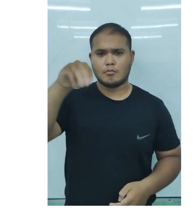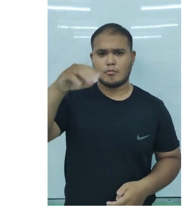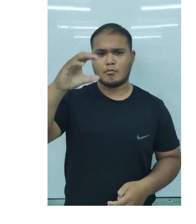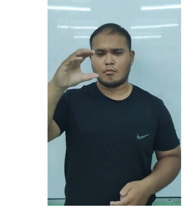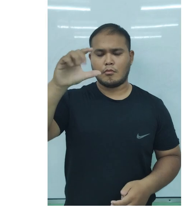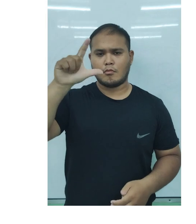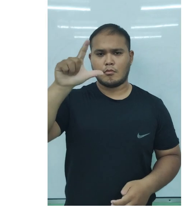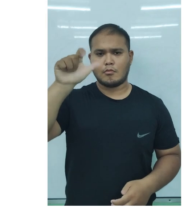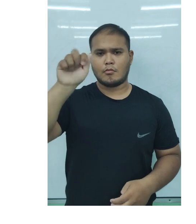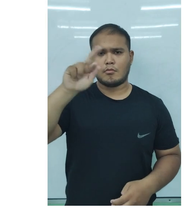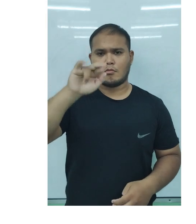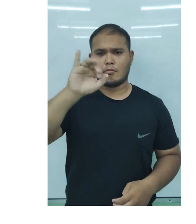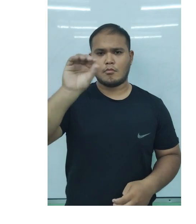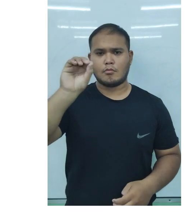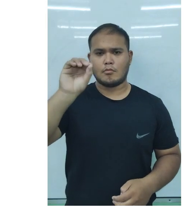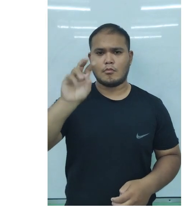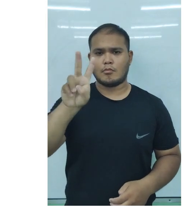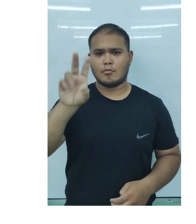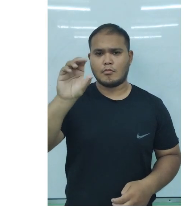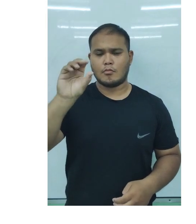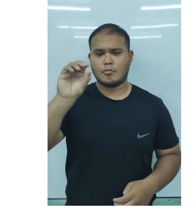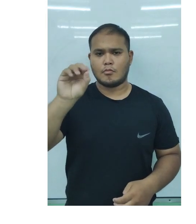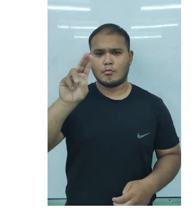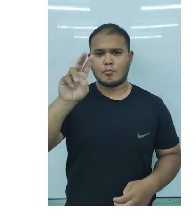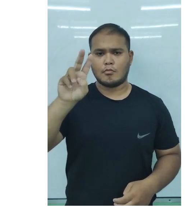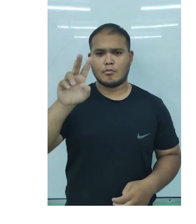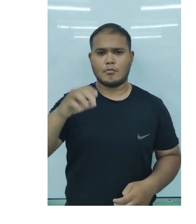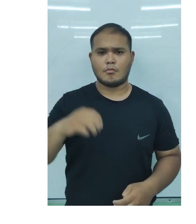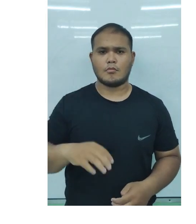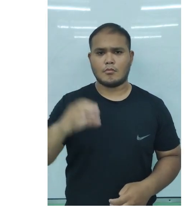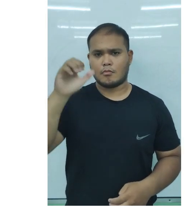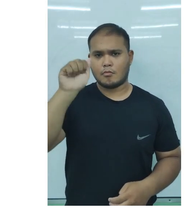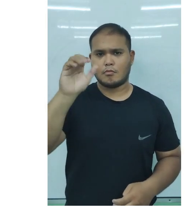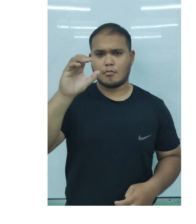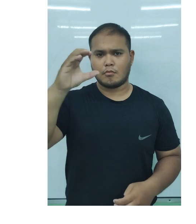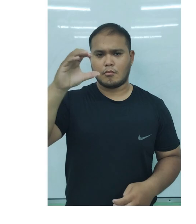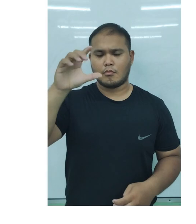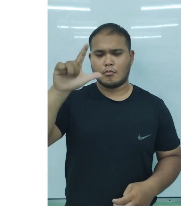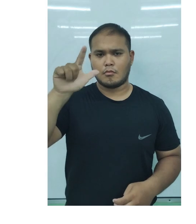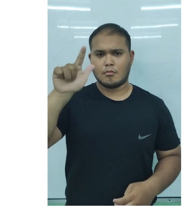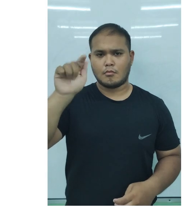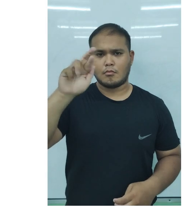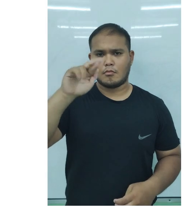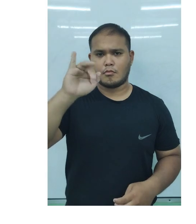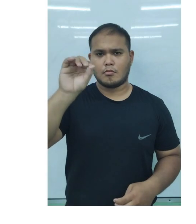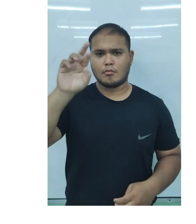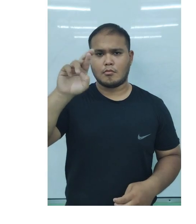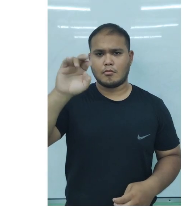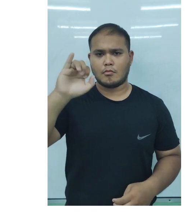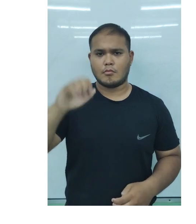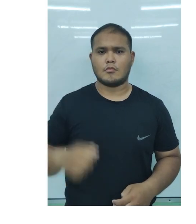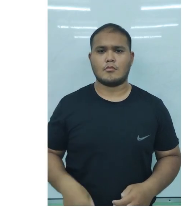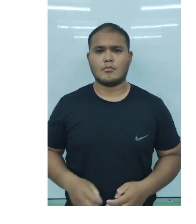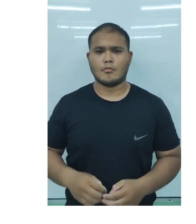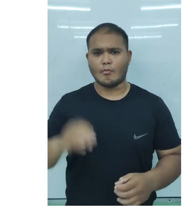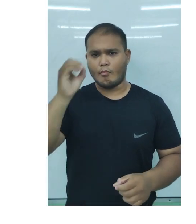clario. Acusativo, clariorem. No neutro, clarius, nominativo. Clarius,